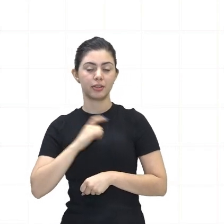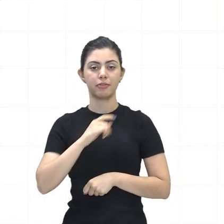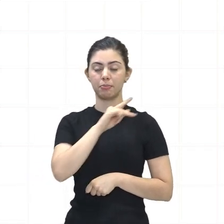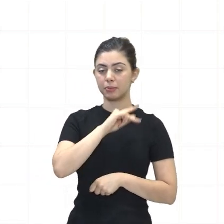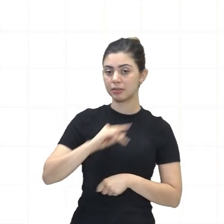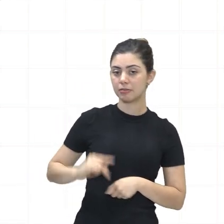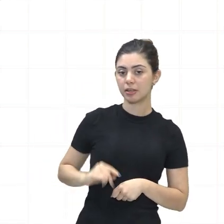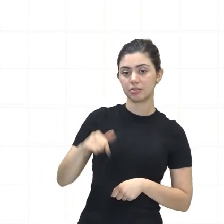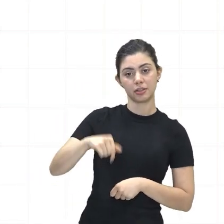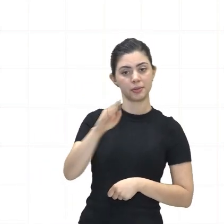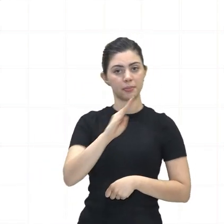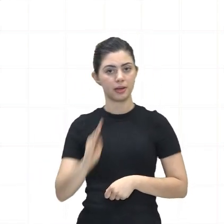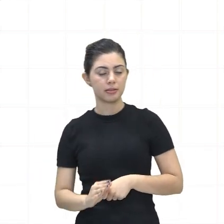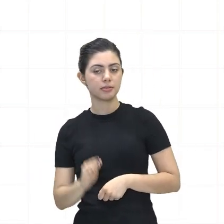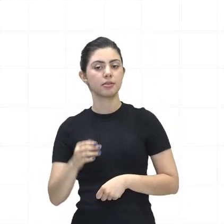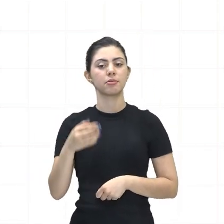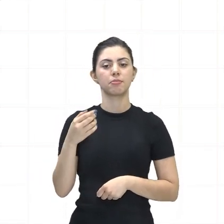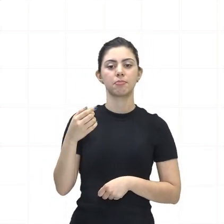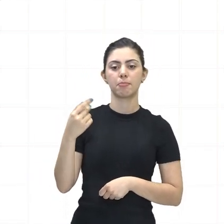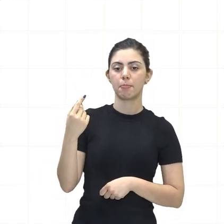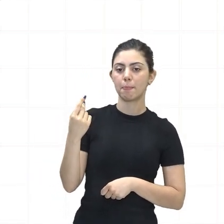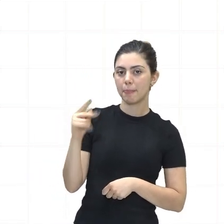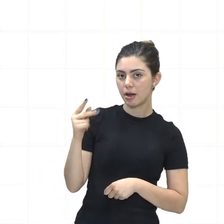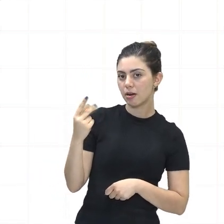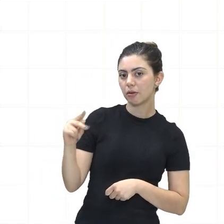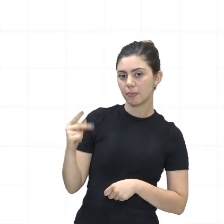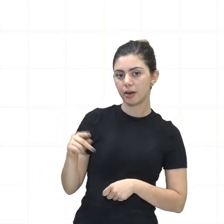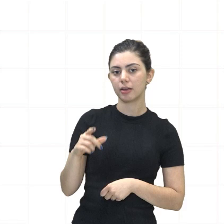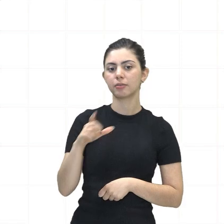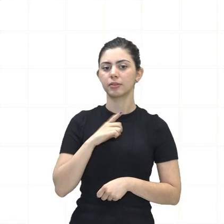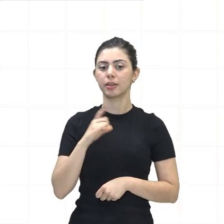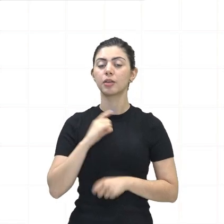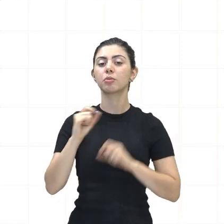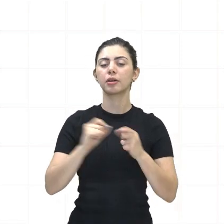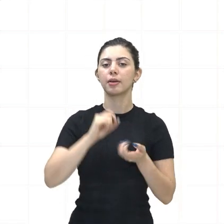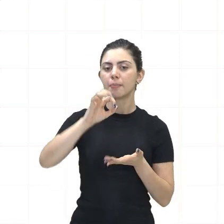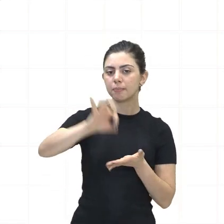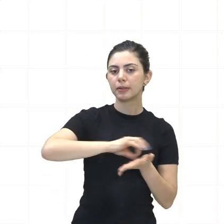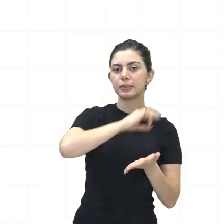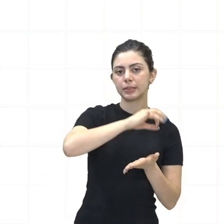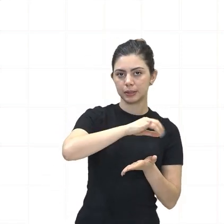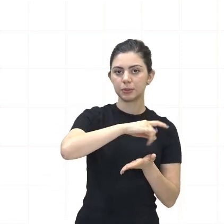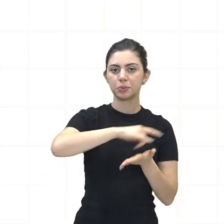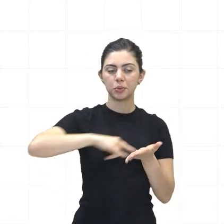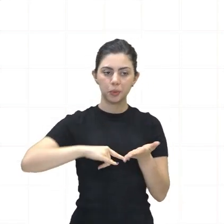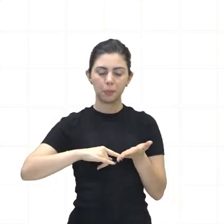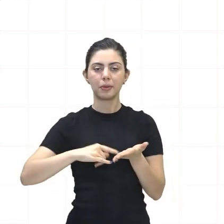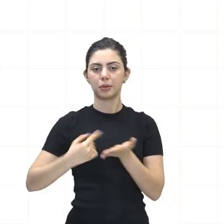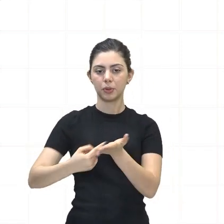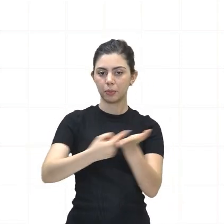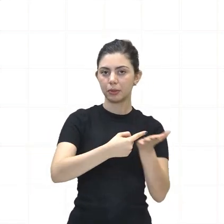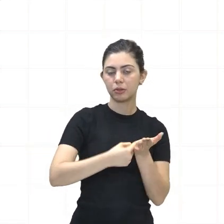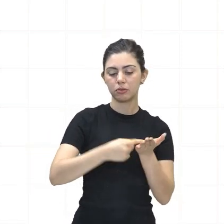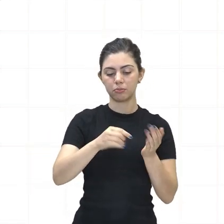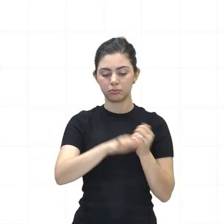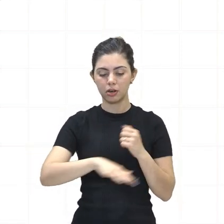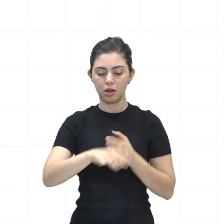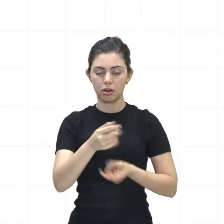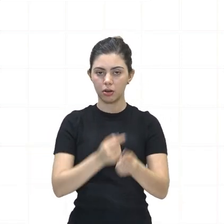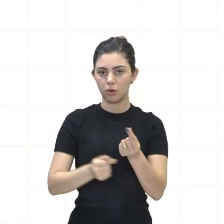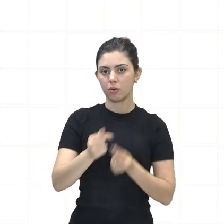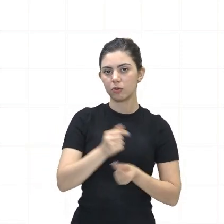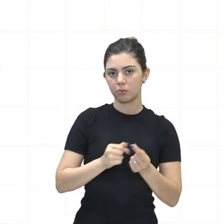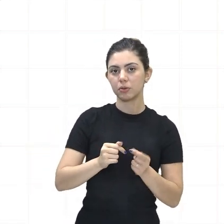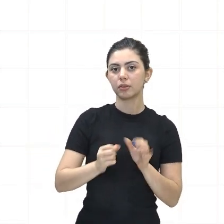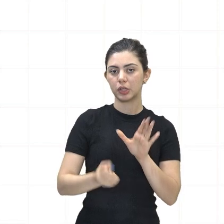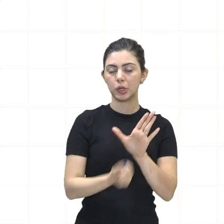Paraguai, todos eles, né? Assinando o Tratado de Assunção, fechando esse acordo econômico que é o bloco